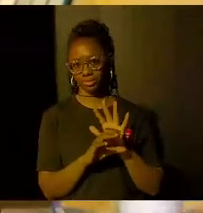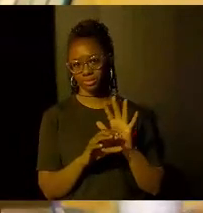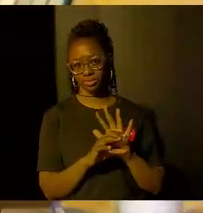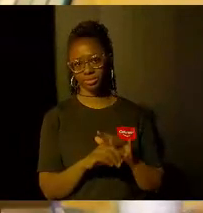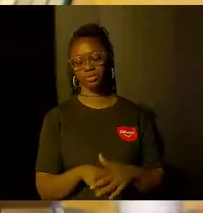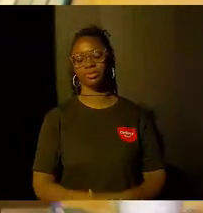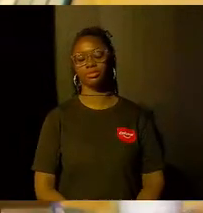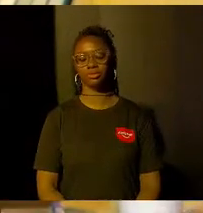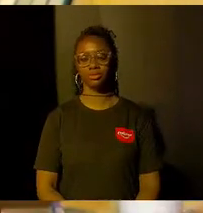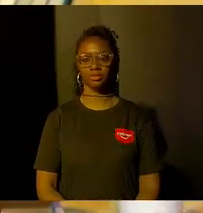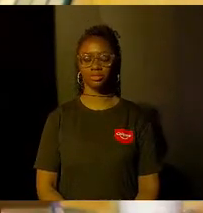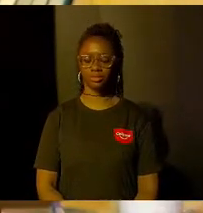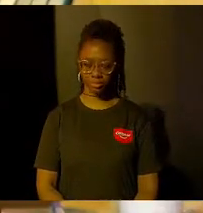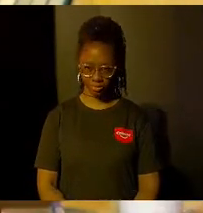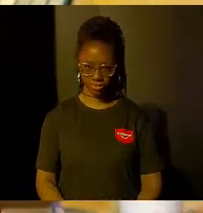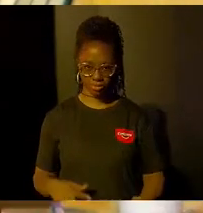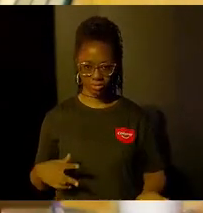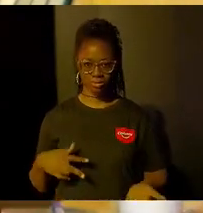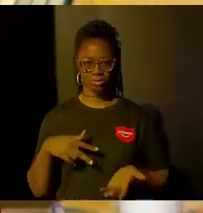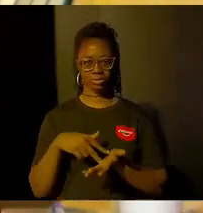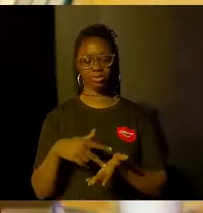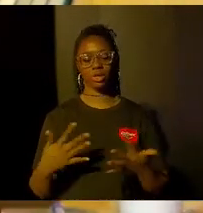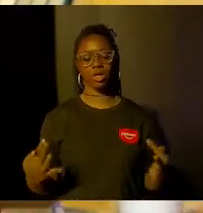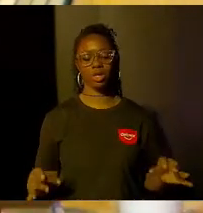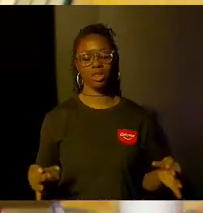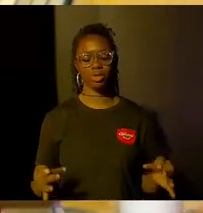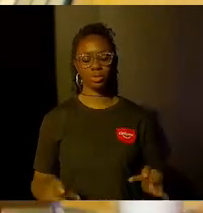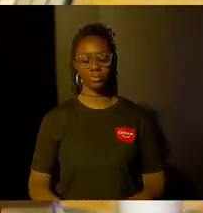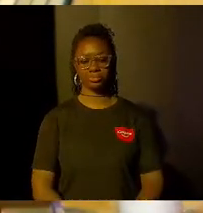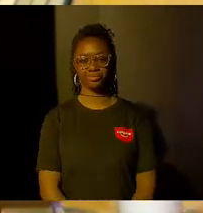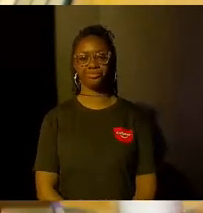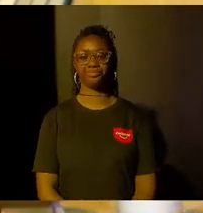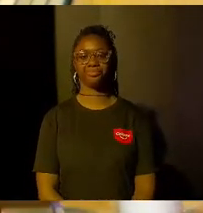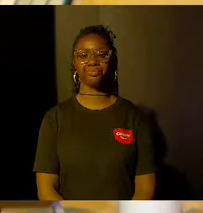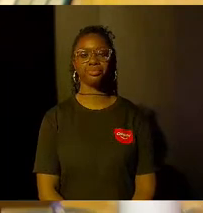em cena a Confraria da dor